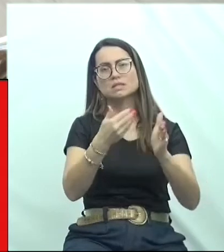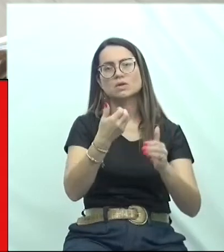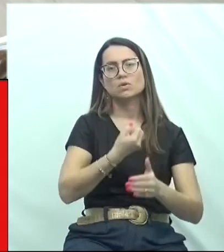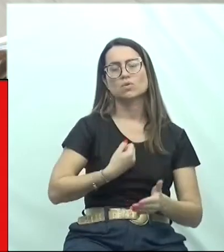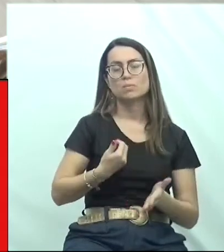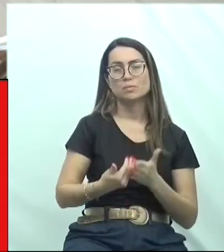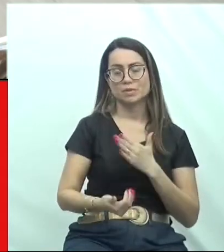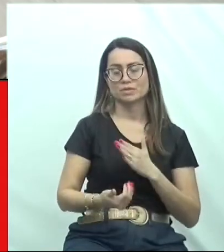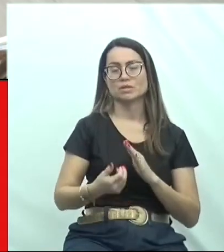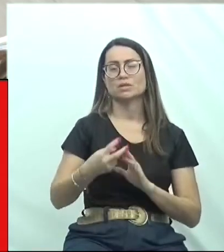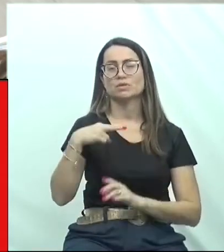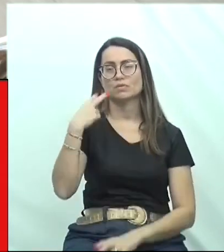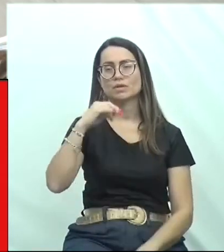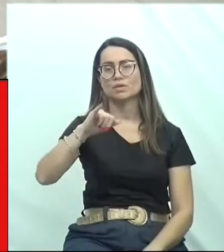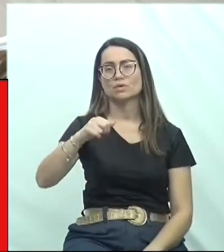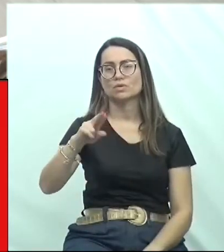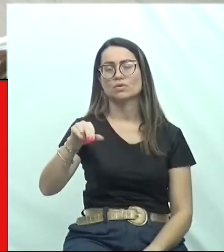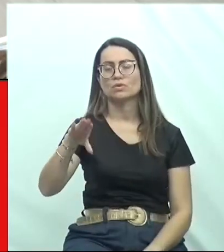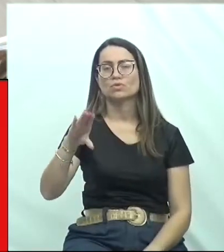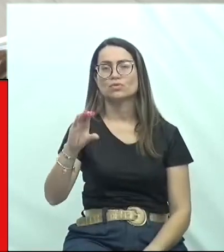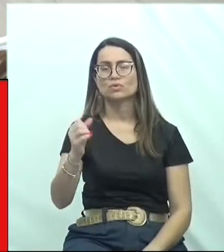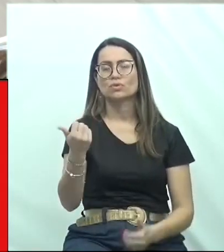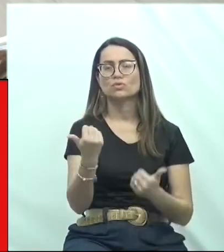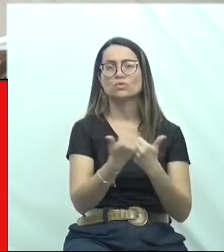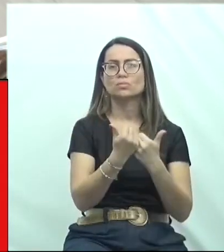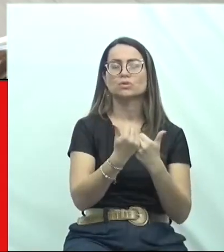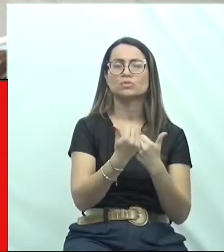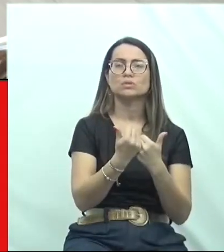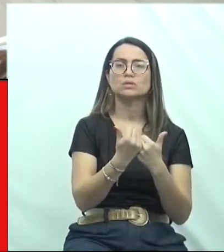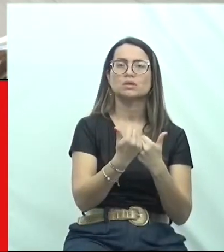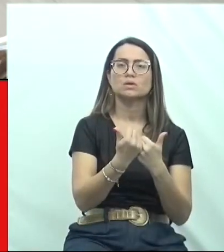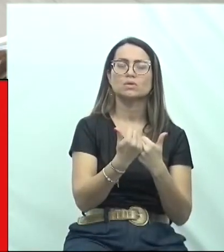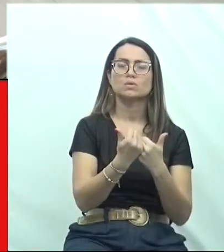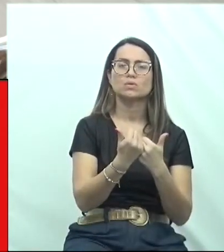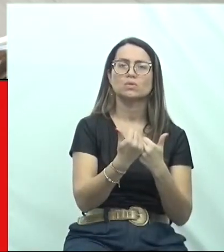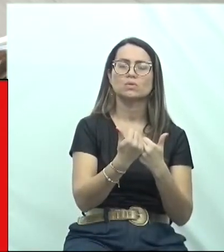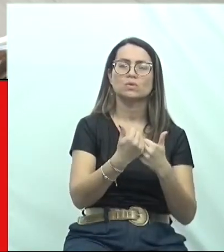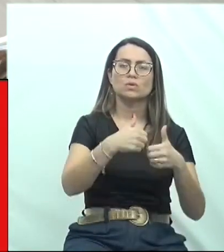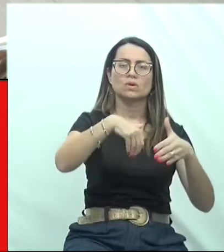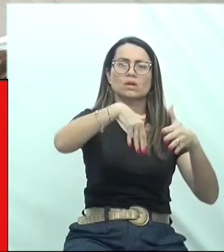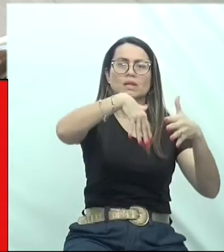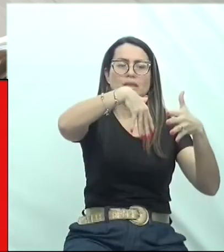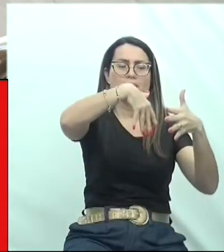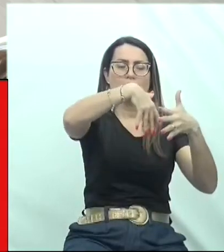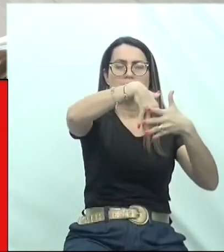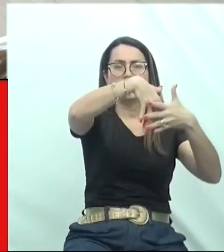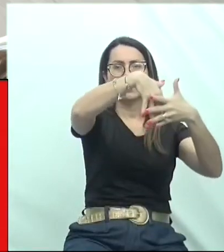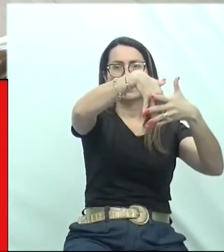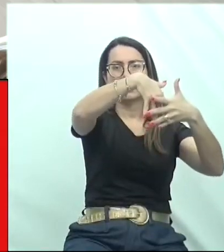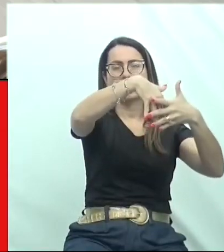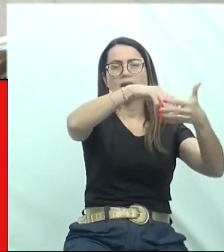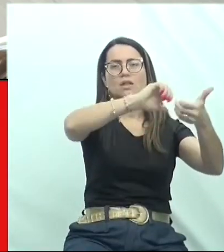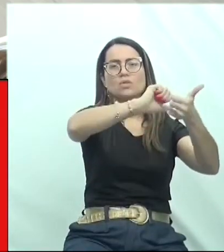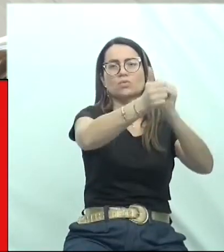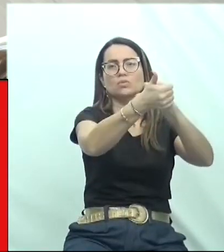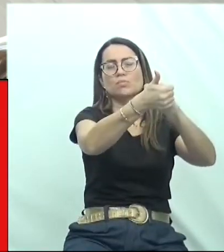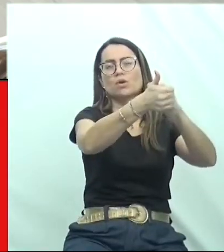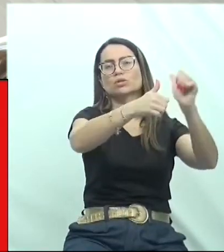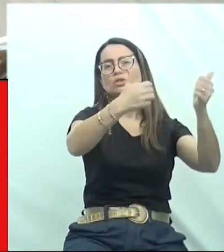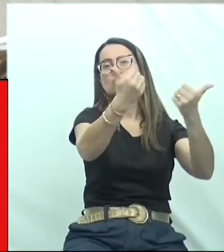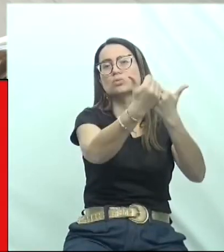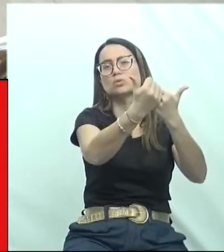Kaminski, substituição da tela de proteção das quadras de areia localizada no Parque Municipal Prefeito Altair